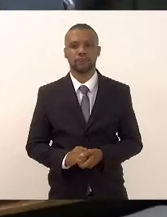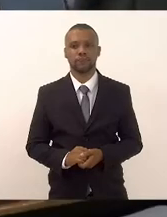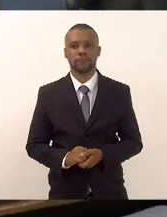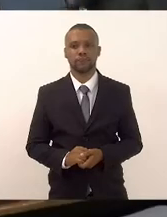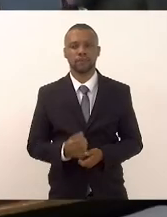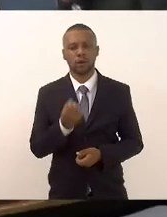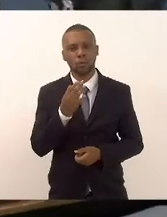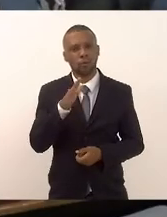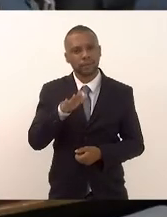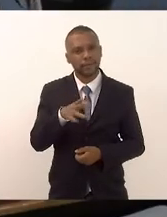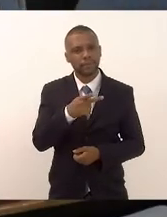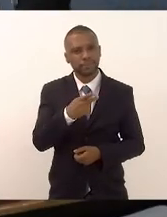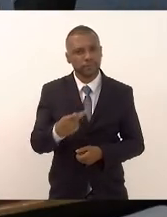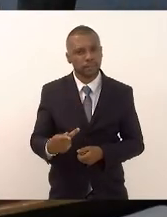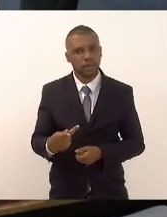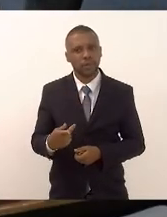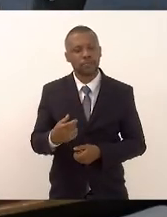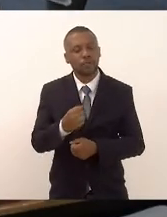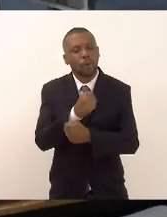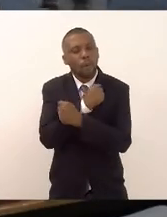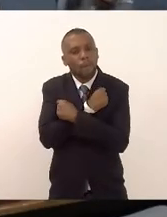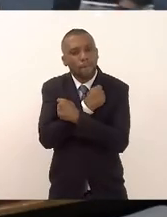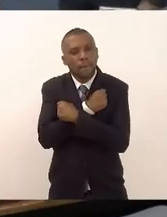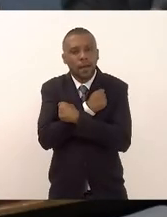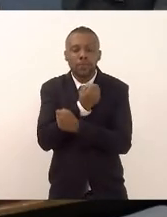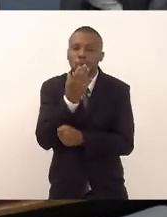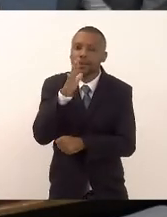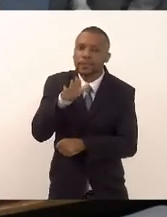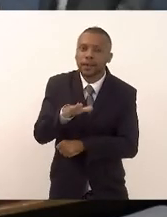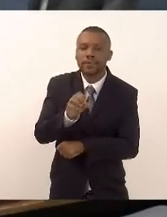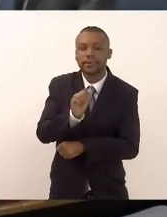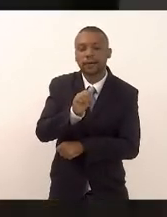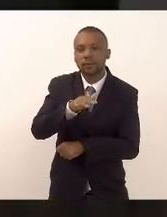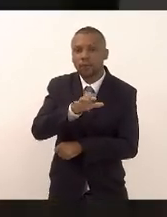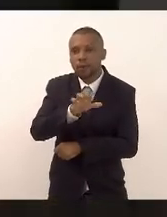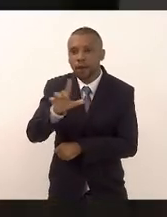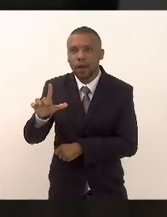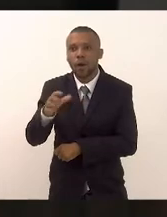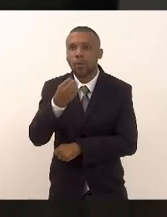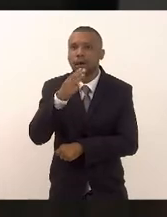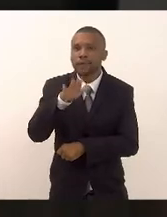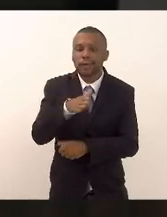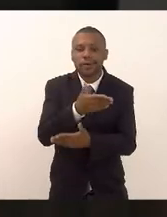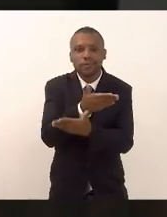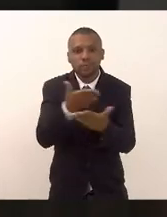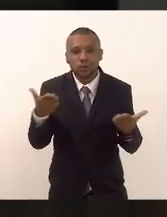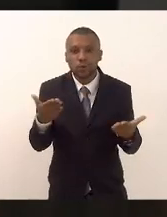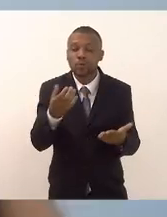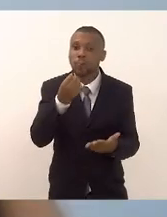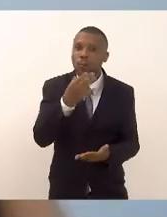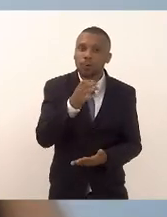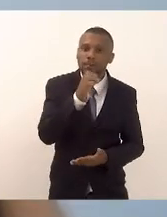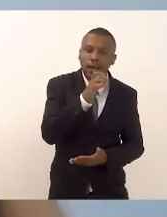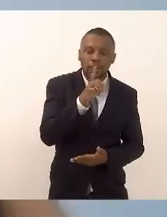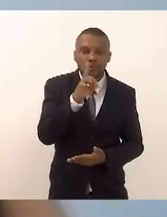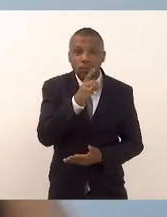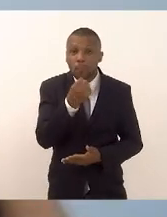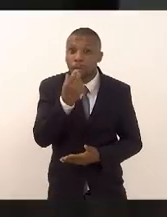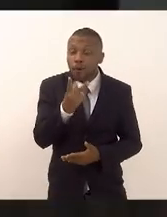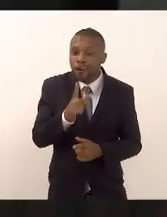Boa tarde, presidente. Um abraço. Boa tarde, Samuel. Boa tarde a todas e todos. Bom final de semana, tudo de bom. Boa vitória